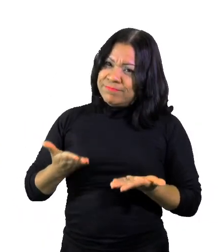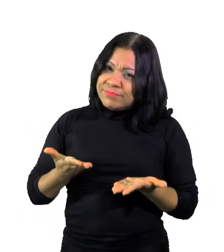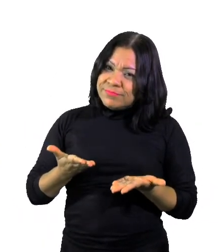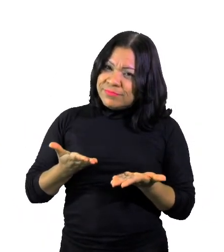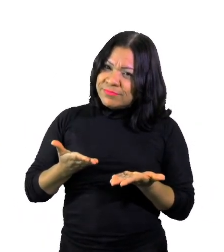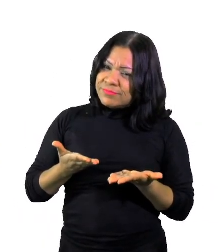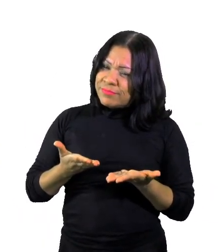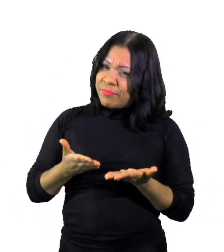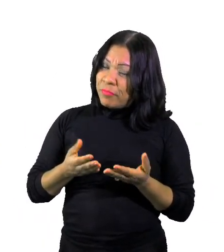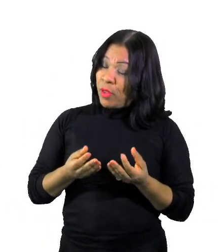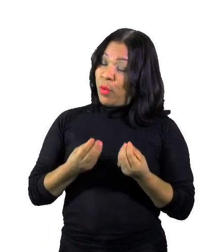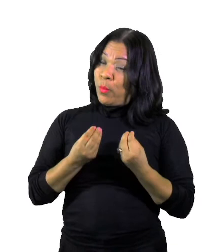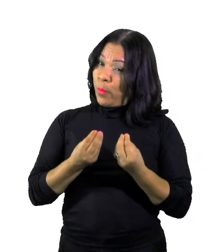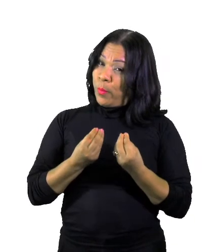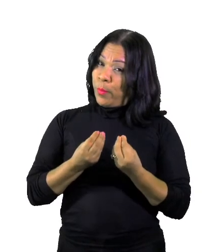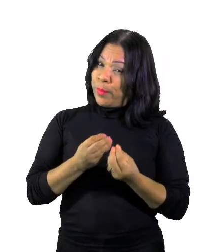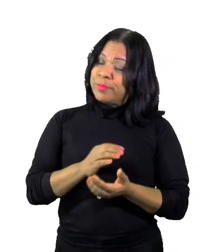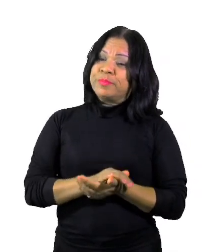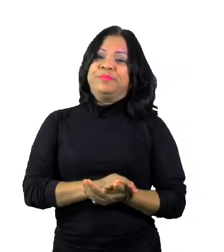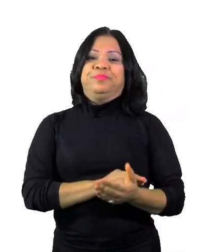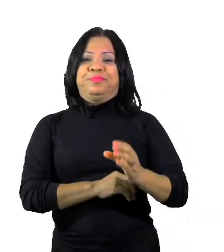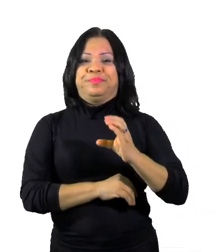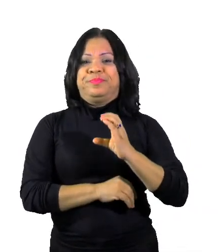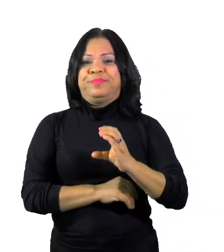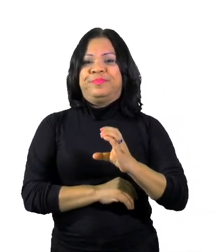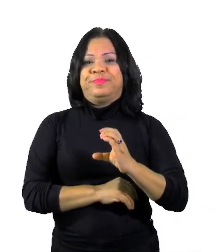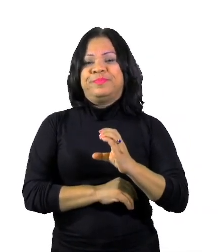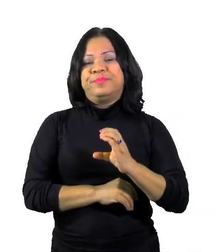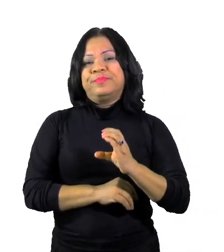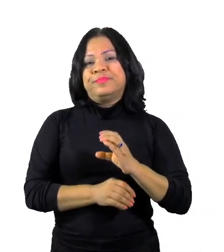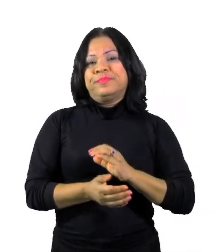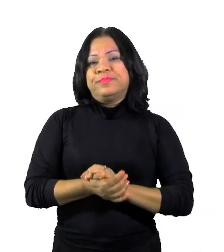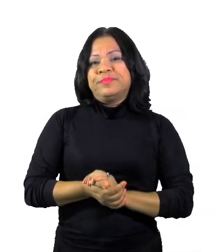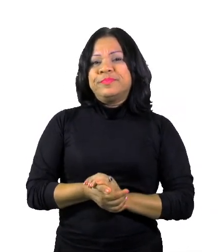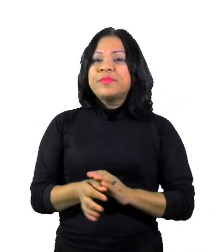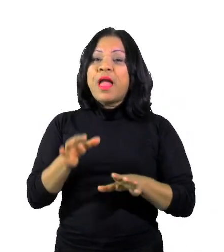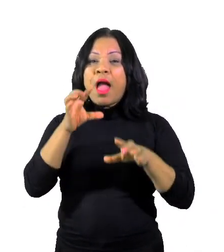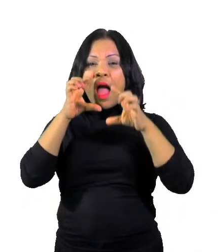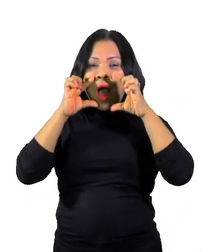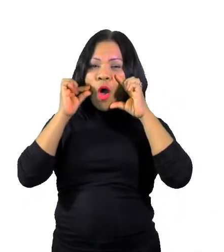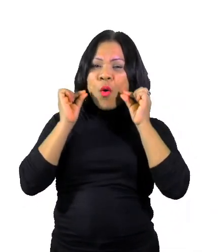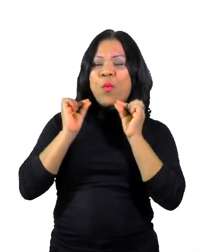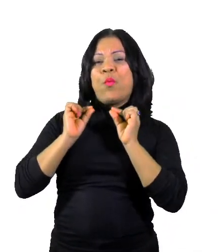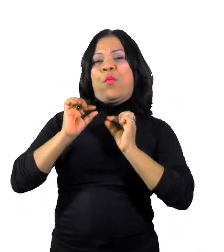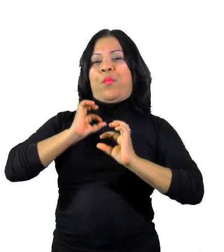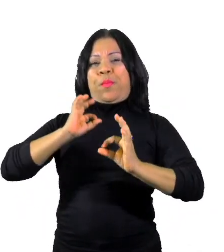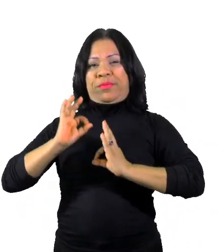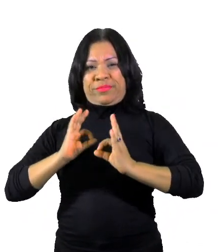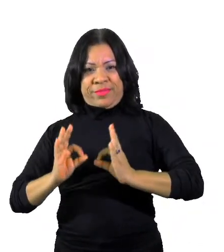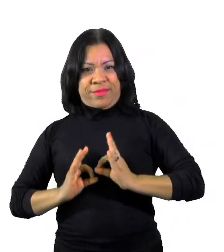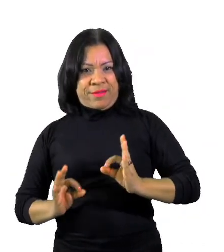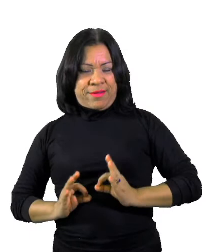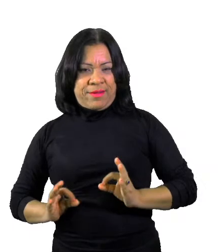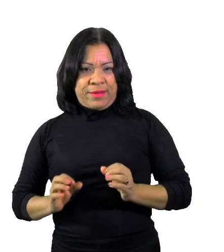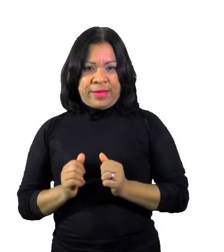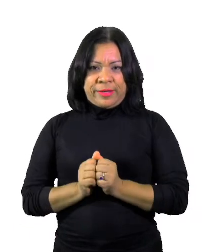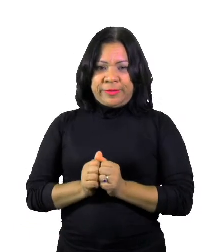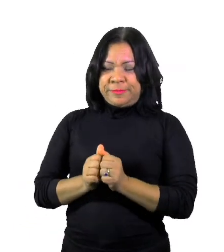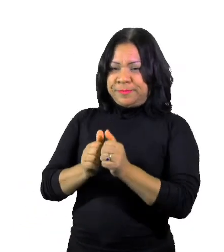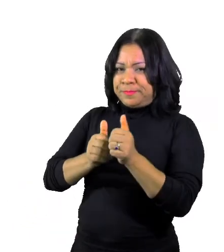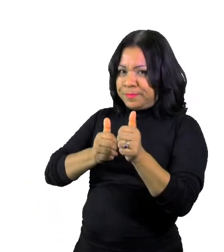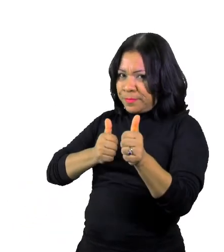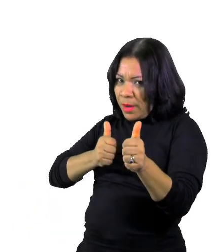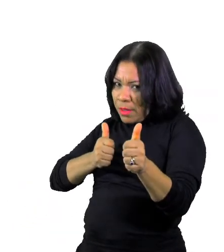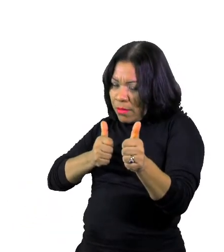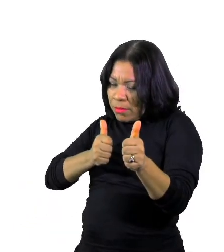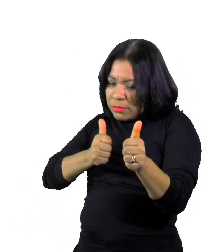nesse momento? C. A onça pintada se aproxima de suas presas,